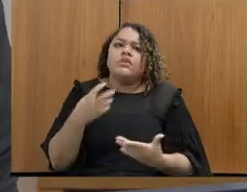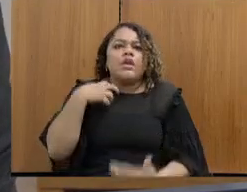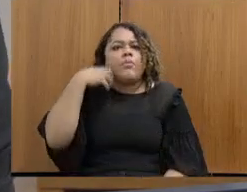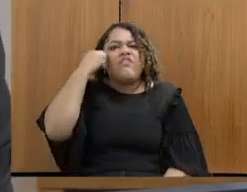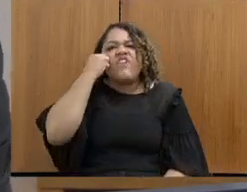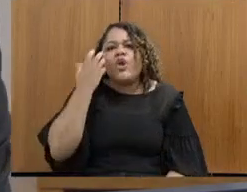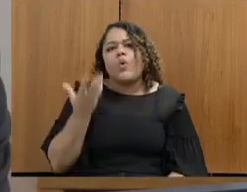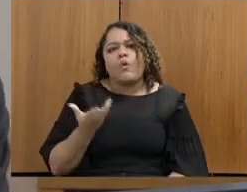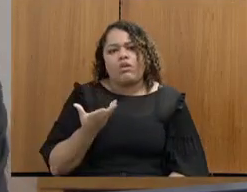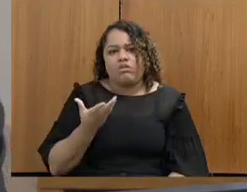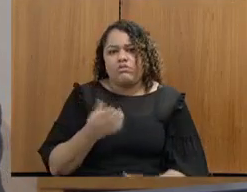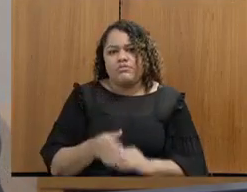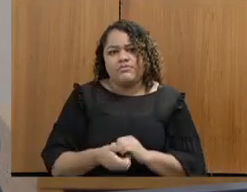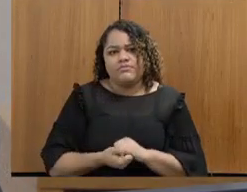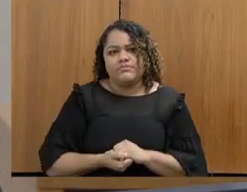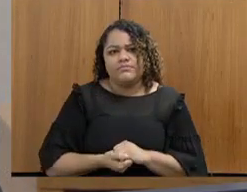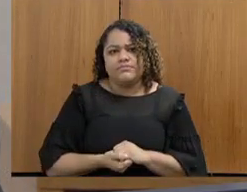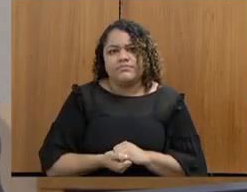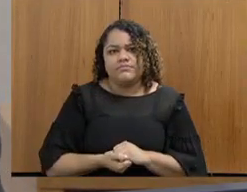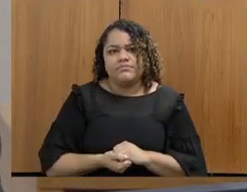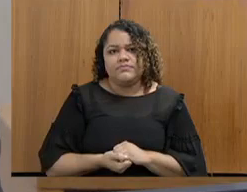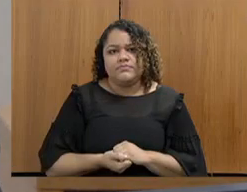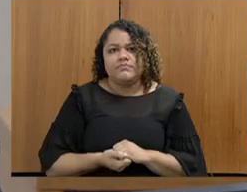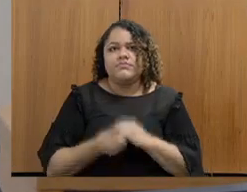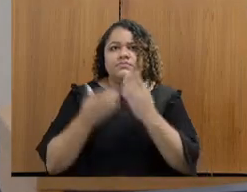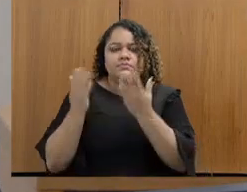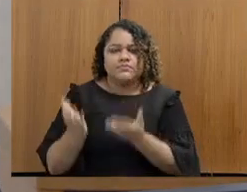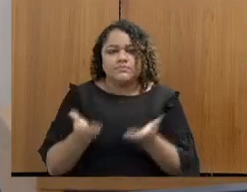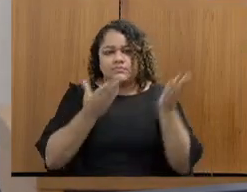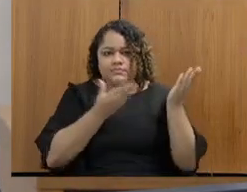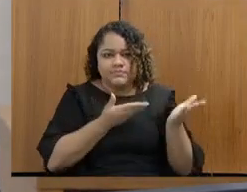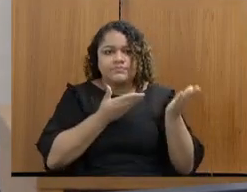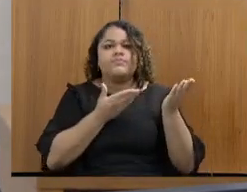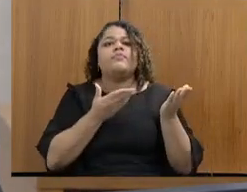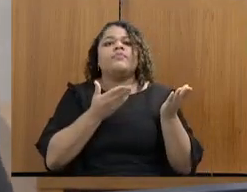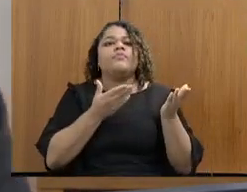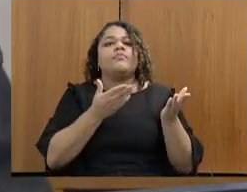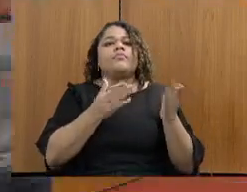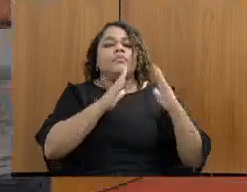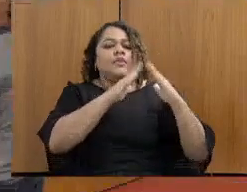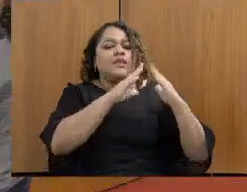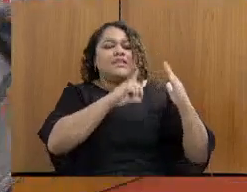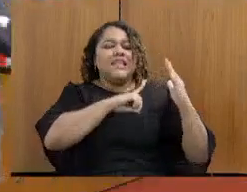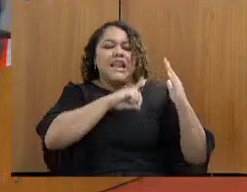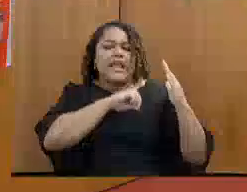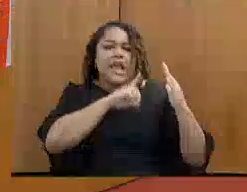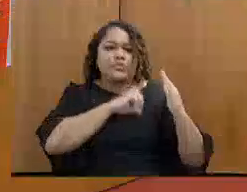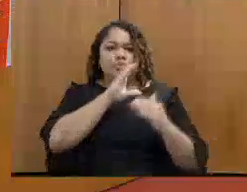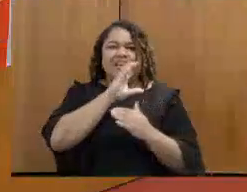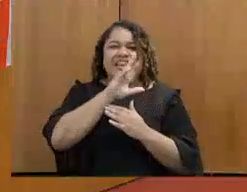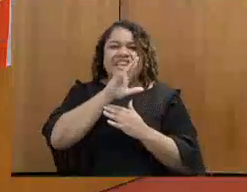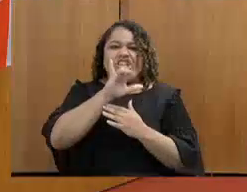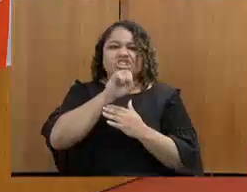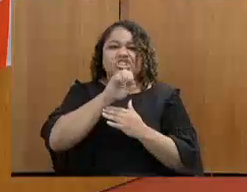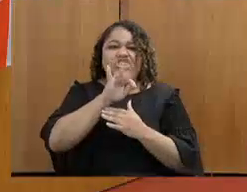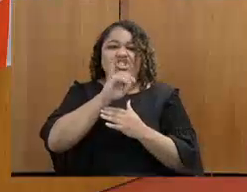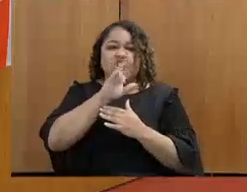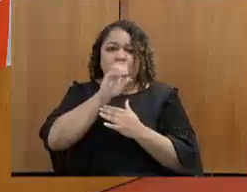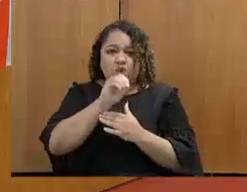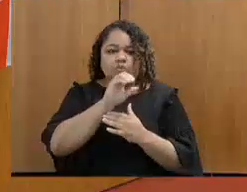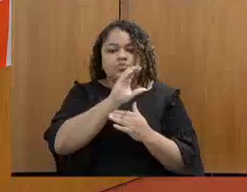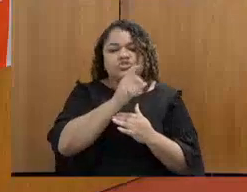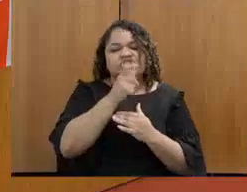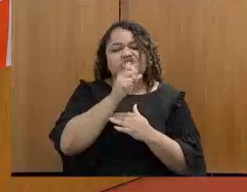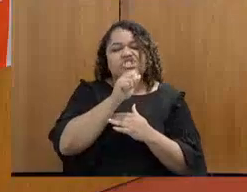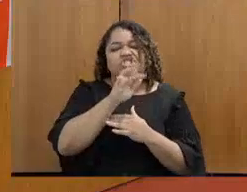investimento passo a palavra Deputado delegado Cristiano Xavier soltei a palavra Boa tarde a todos e a todos queria saudade